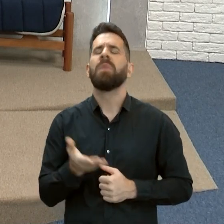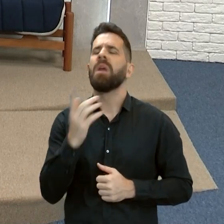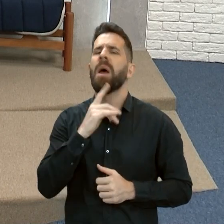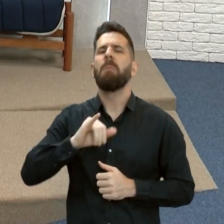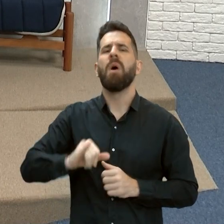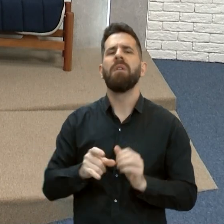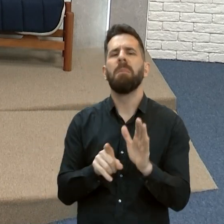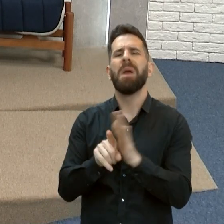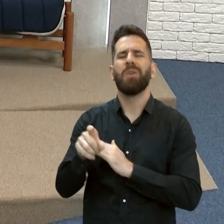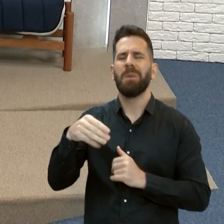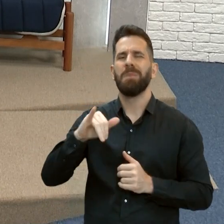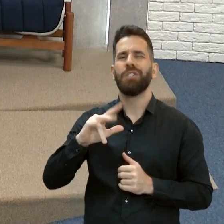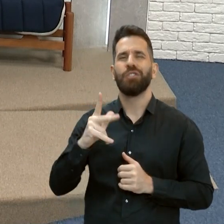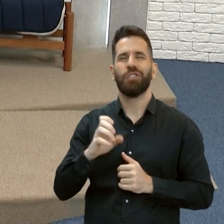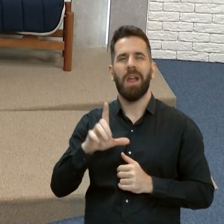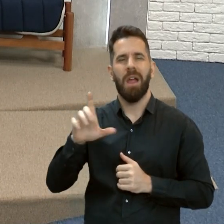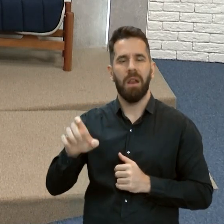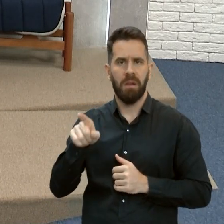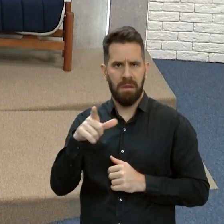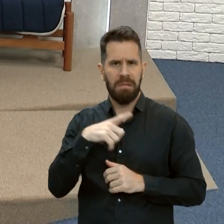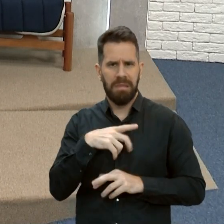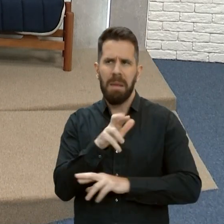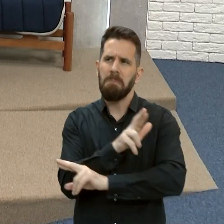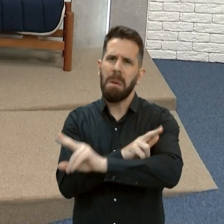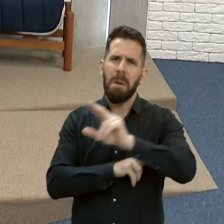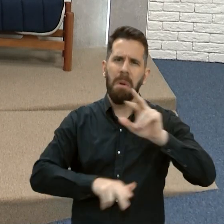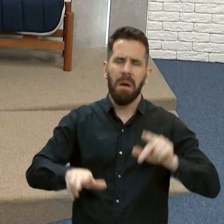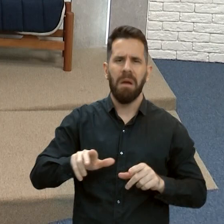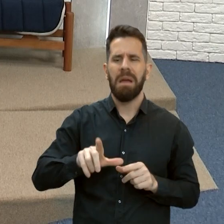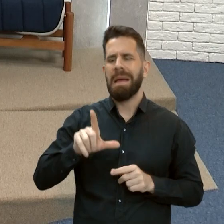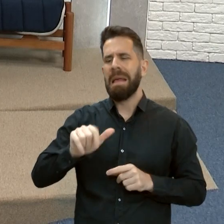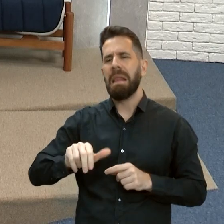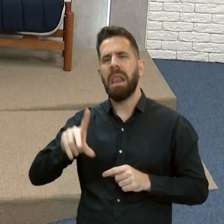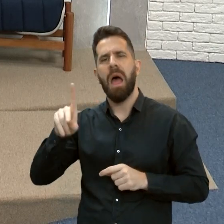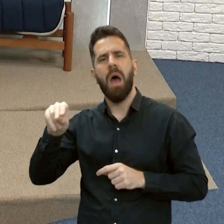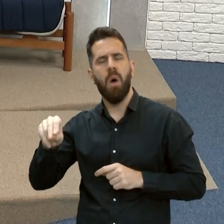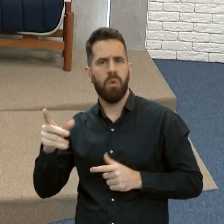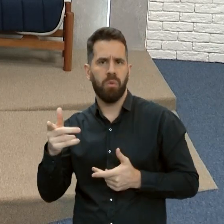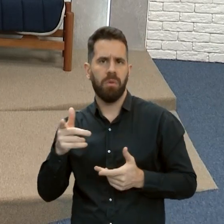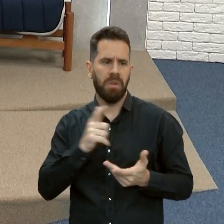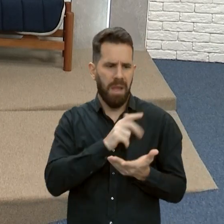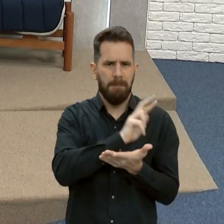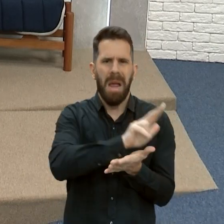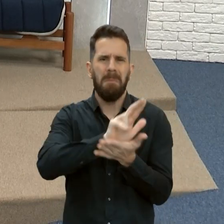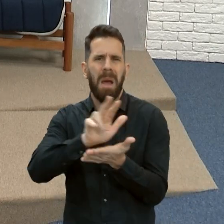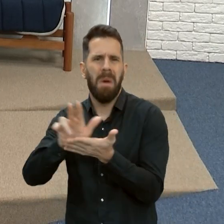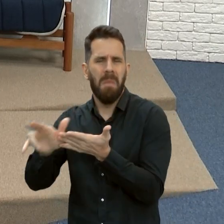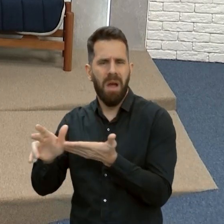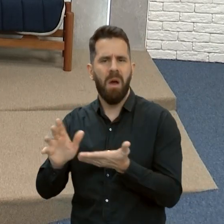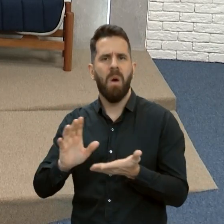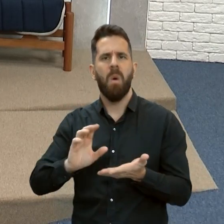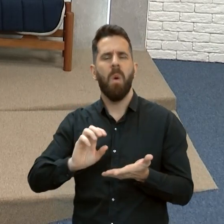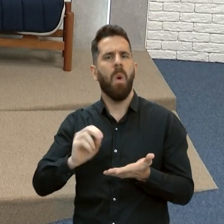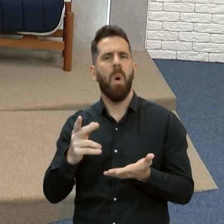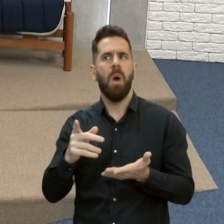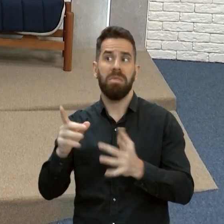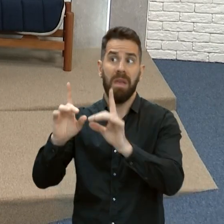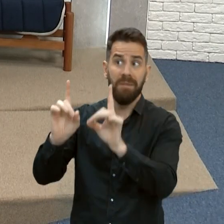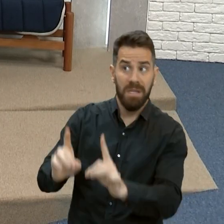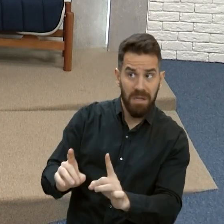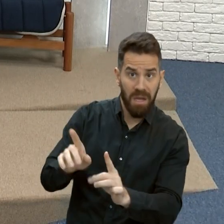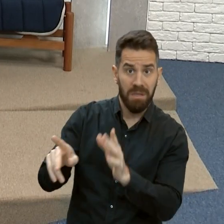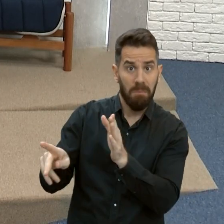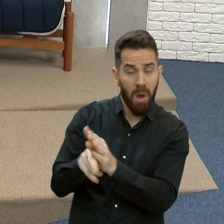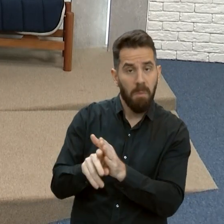diferença nos laudos apresentados por outras pessoas que têm determinados tipos de deficiência em relação às pessoas que têm as